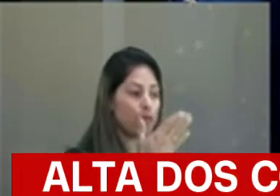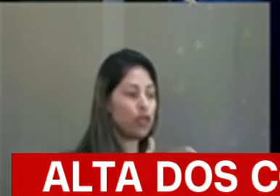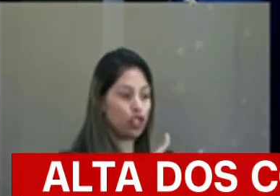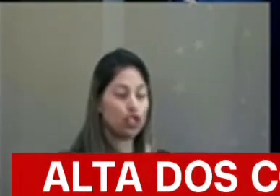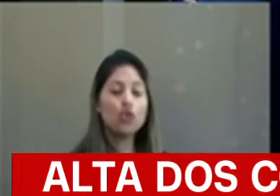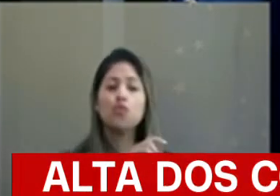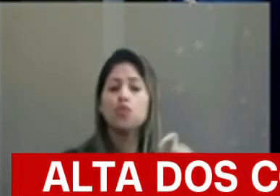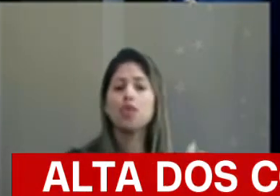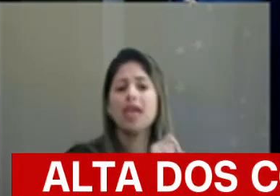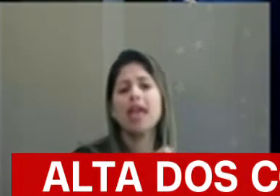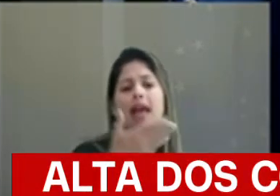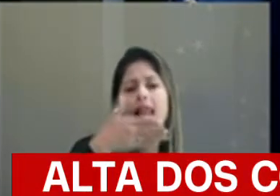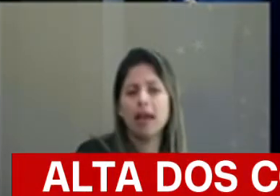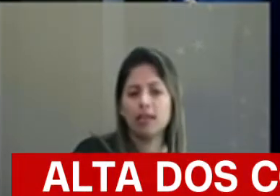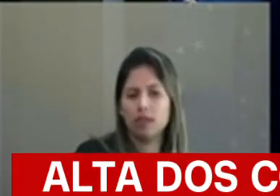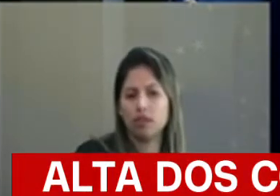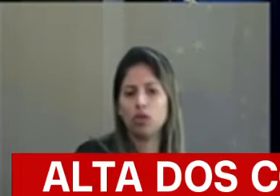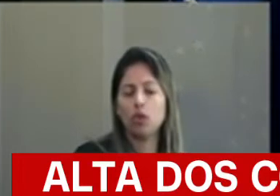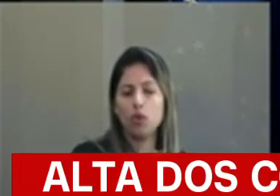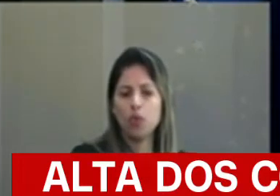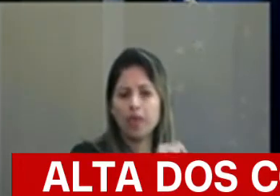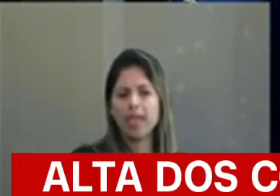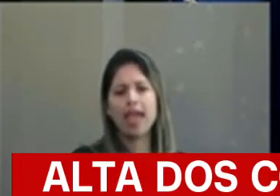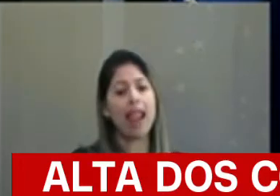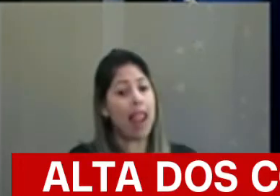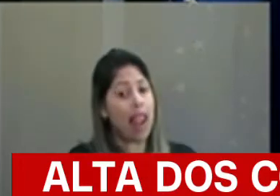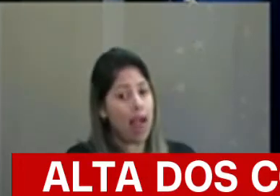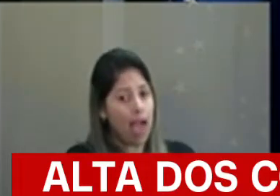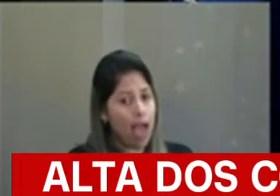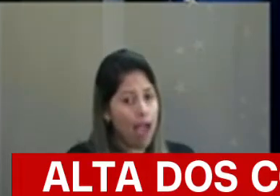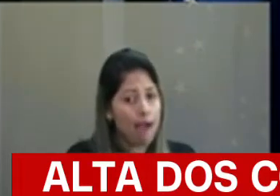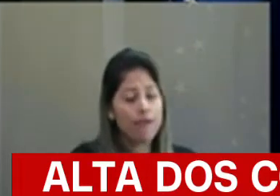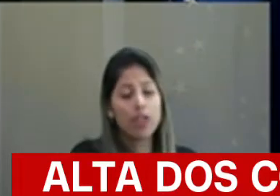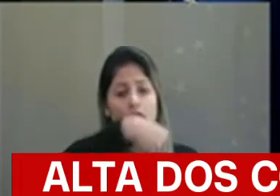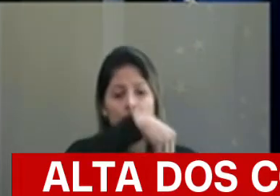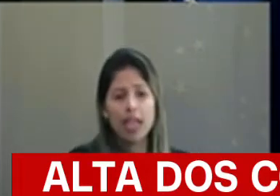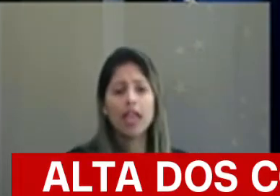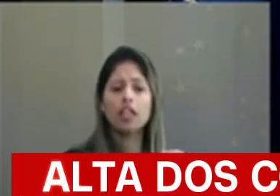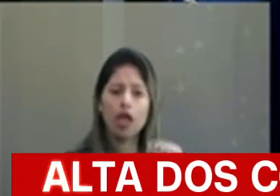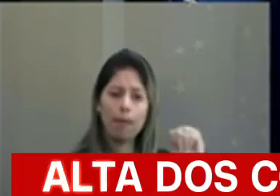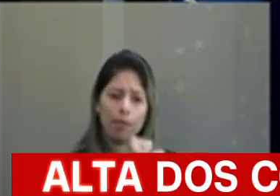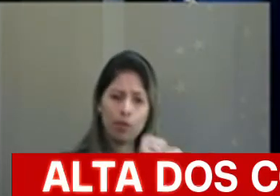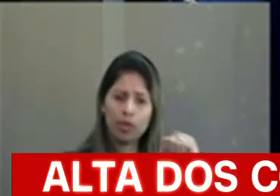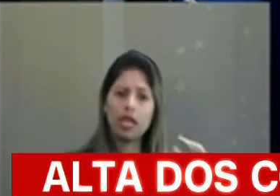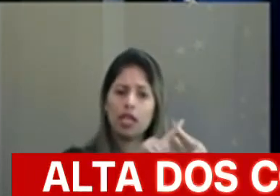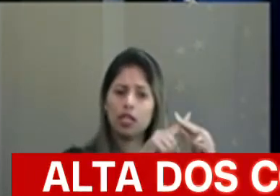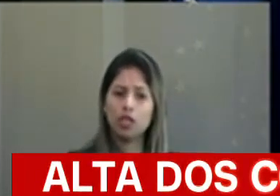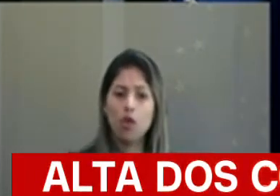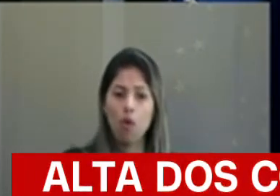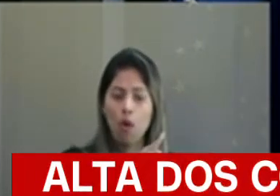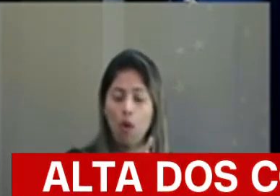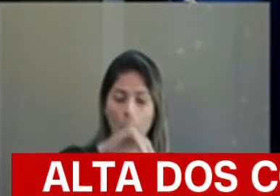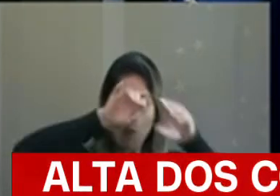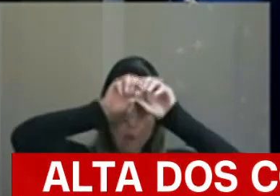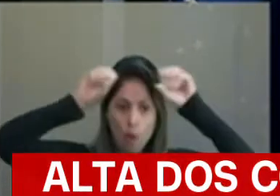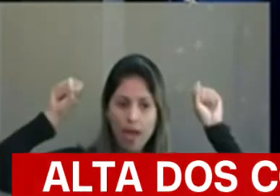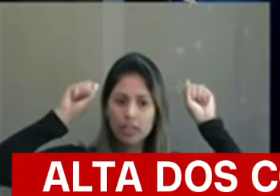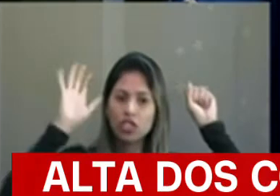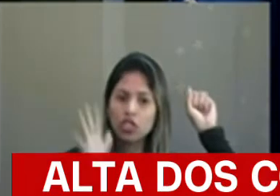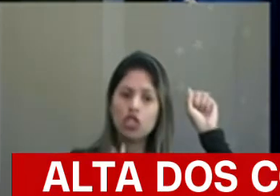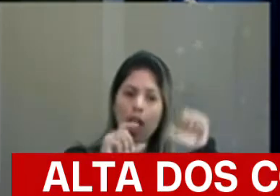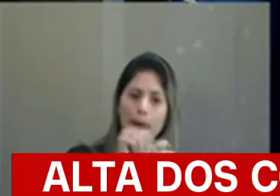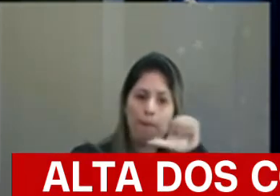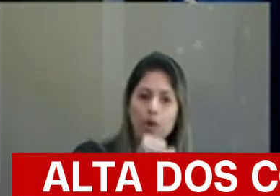para permitir uma acomodação mais suave na implementação da mudança, o STF modulou os efeitos